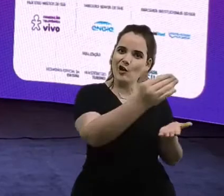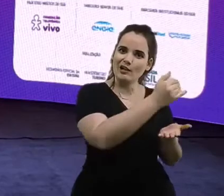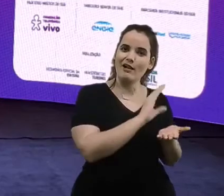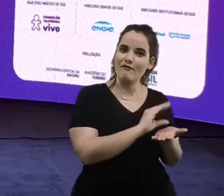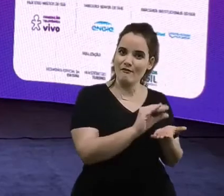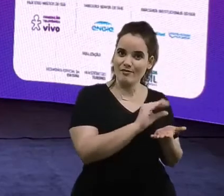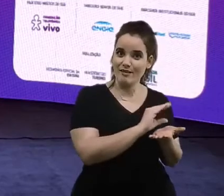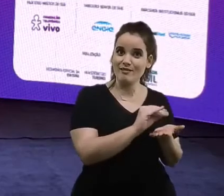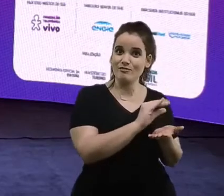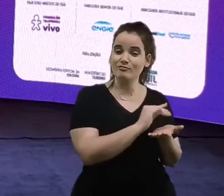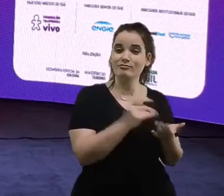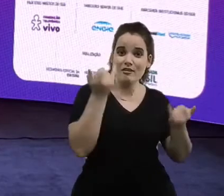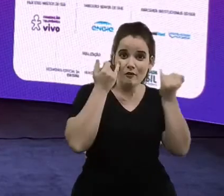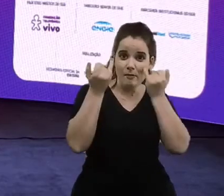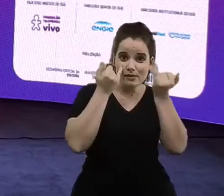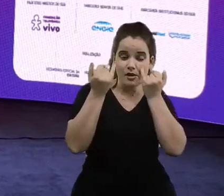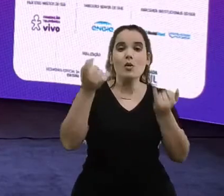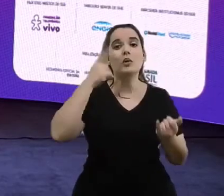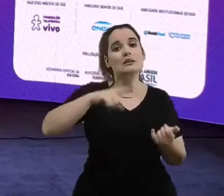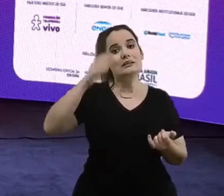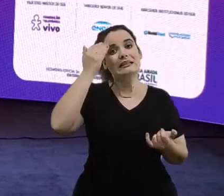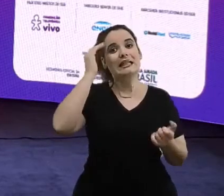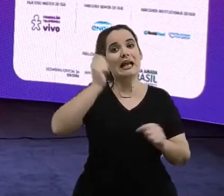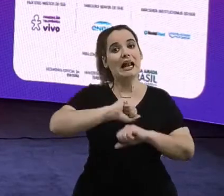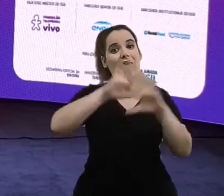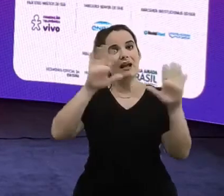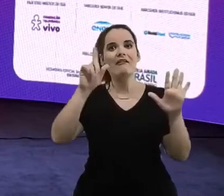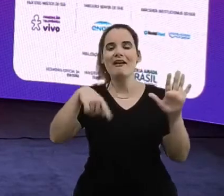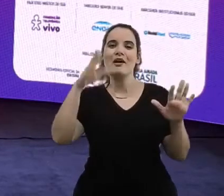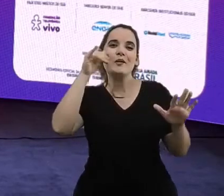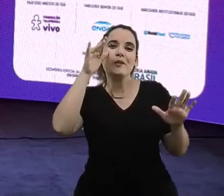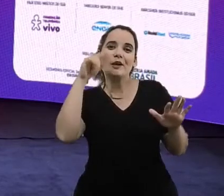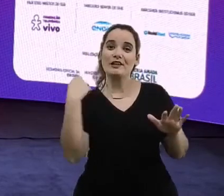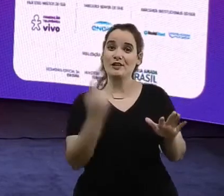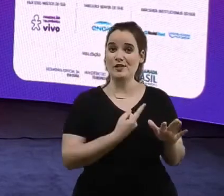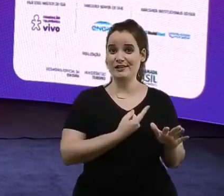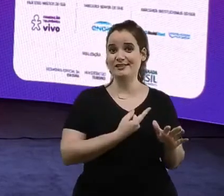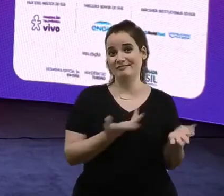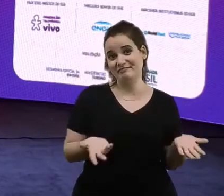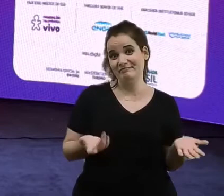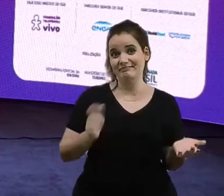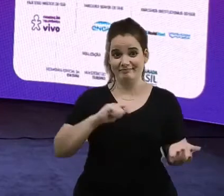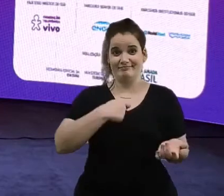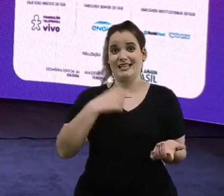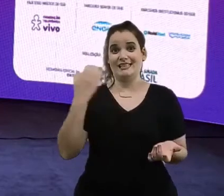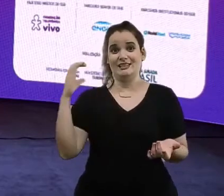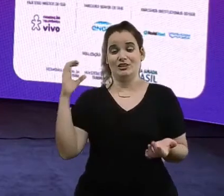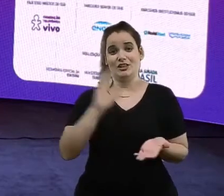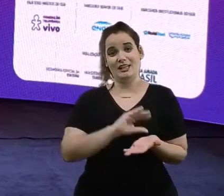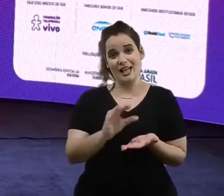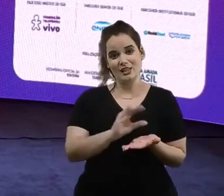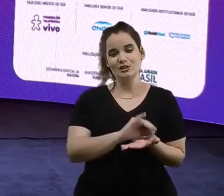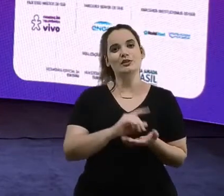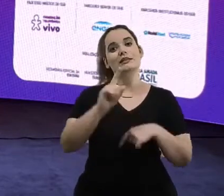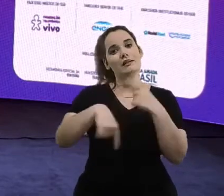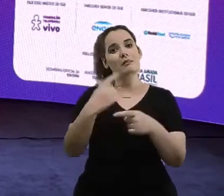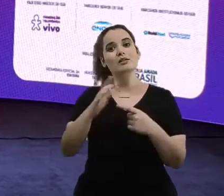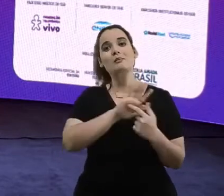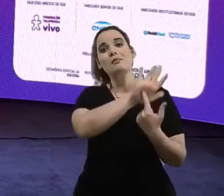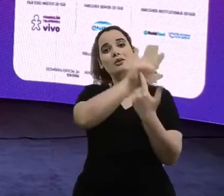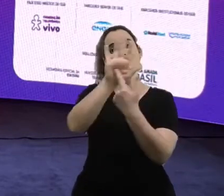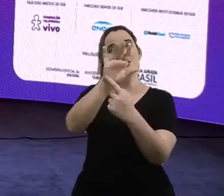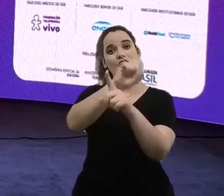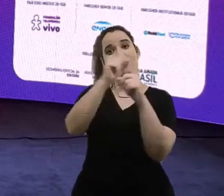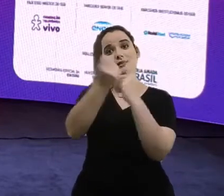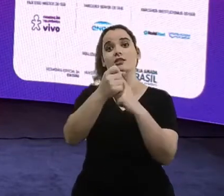entender mais sobre algo que era a nossa curiosidade, como cientistas de dados mesmo, e depois entregar isso para a sociedade, esse mapeamento de saber o que